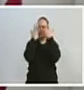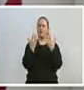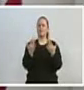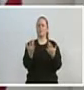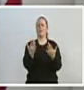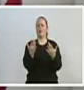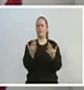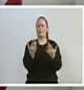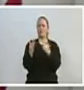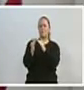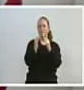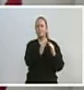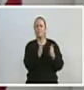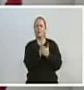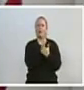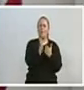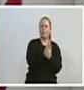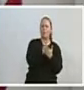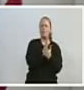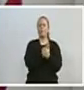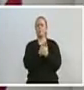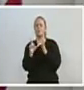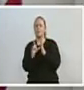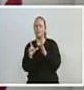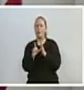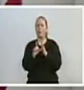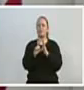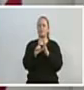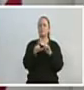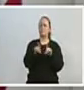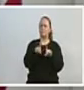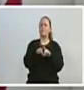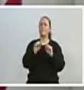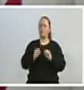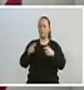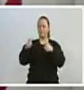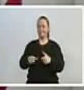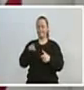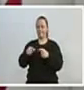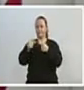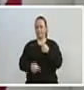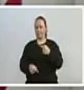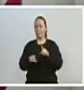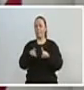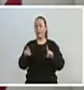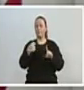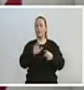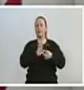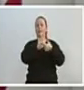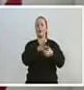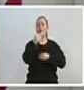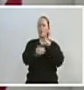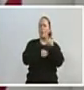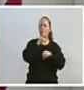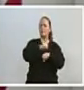outra moradia, um outro serviço, um outro comércio poderá estar em área devidamente inadequada, mas terá que apresentar uma alternativa para esses e